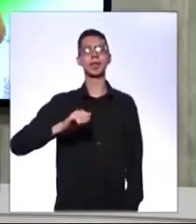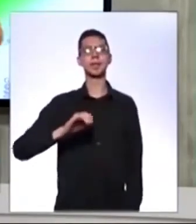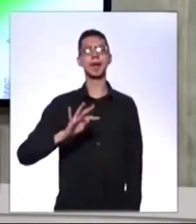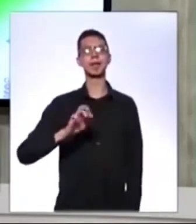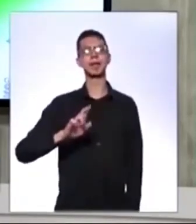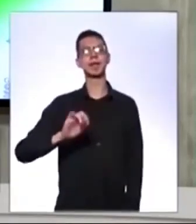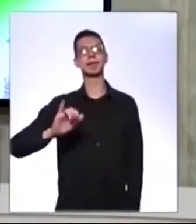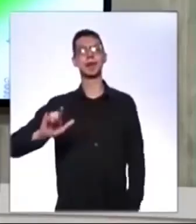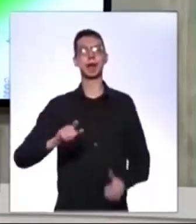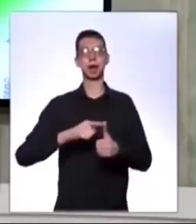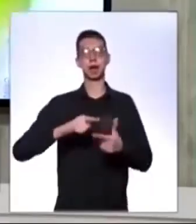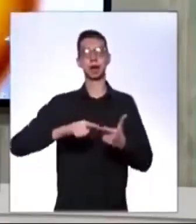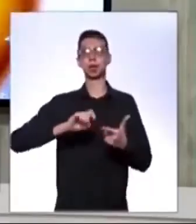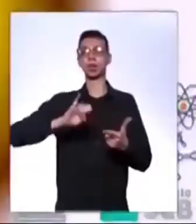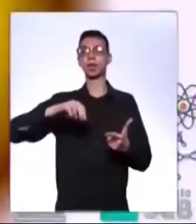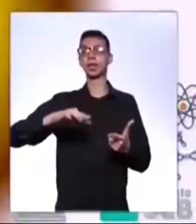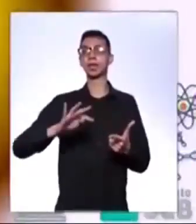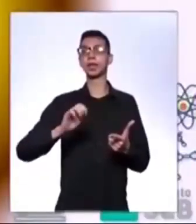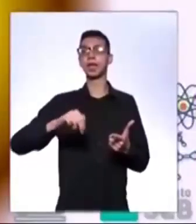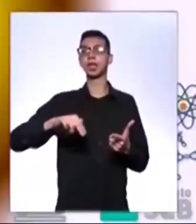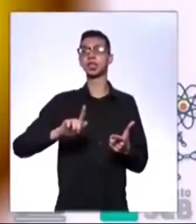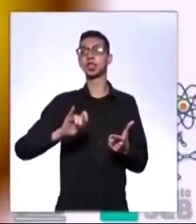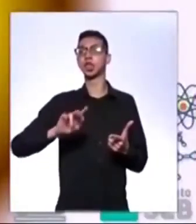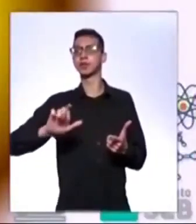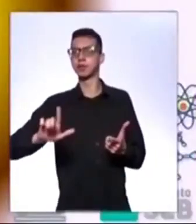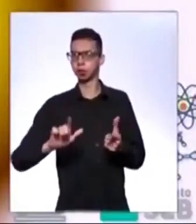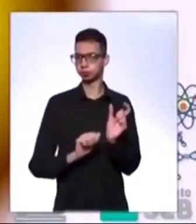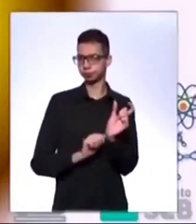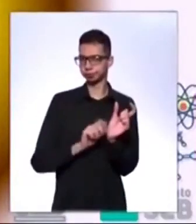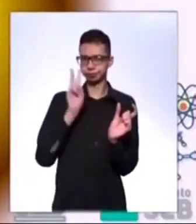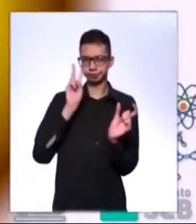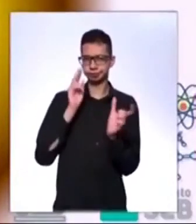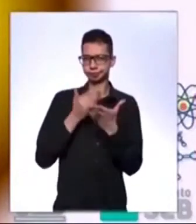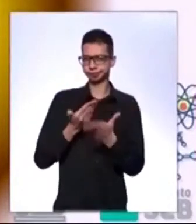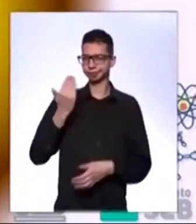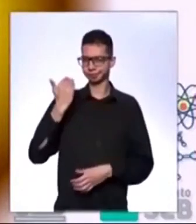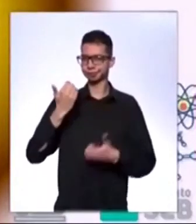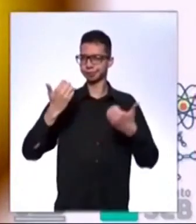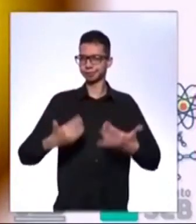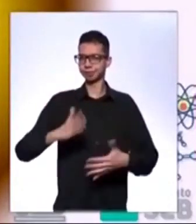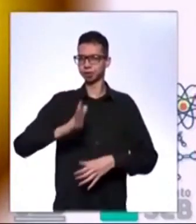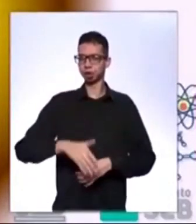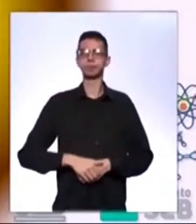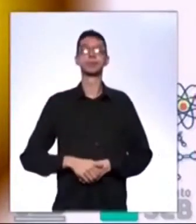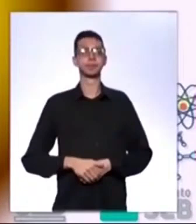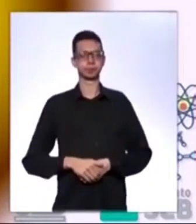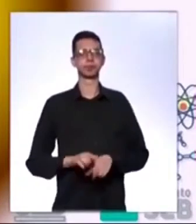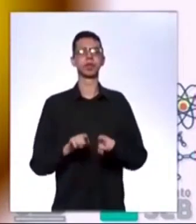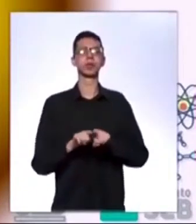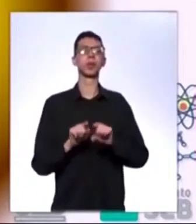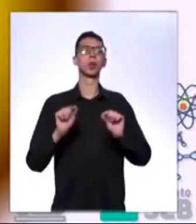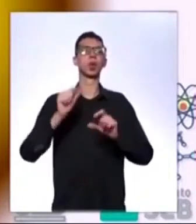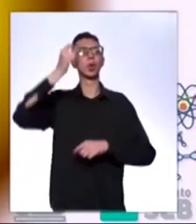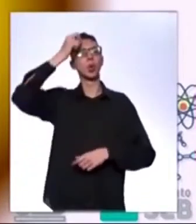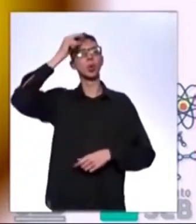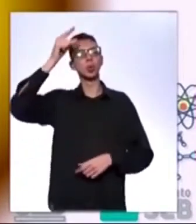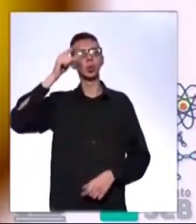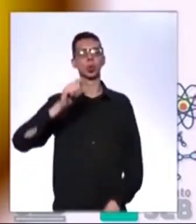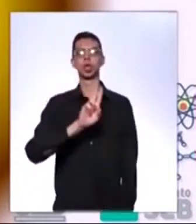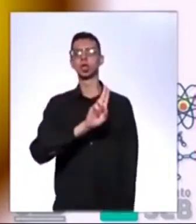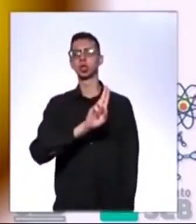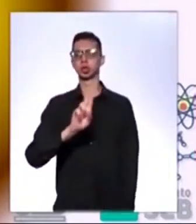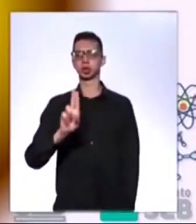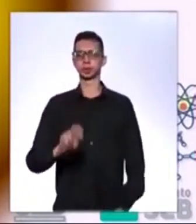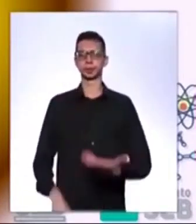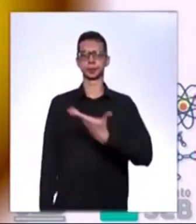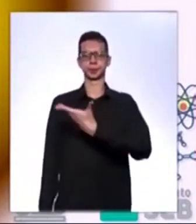Tá certo? Muito bem. Olha lá. Mas tem as danças também de cultura de massa. Olha lá. Os meios de comunicação de massas,